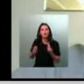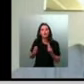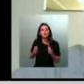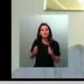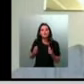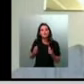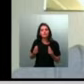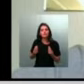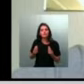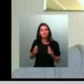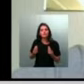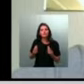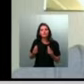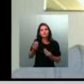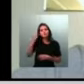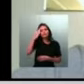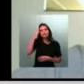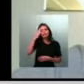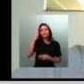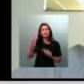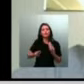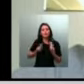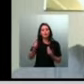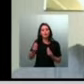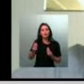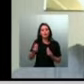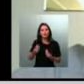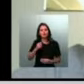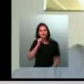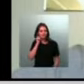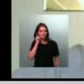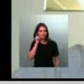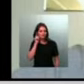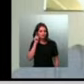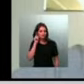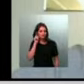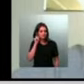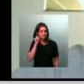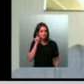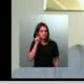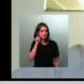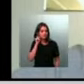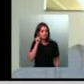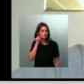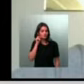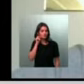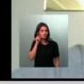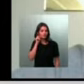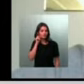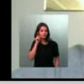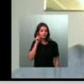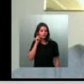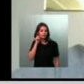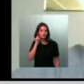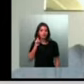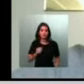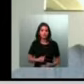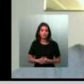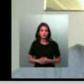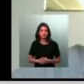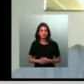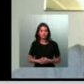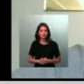para que a prestação estatal, prestação jurisdicional possa se dar da melhor forma desejável, que é